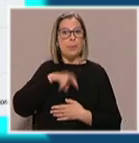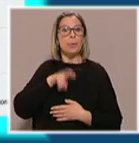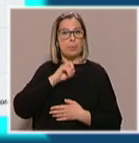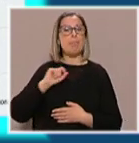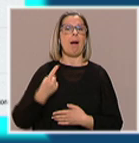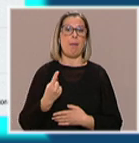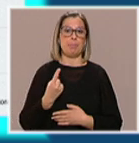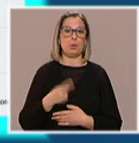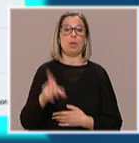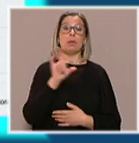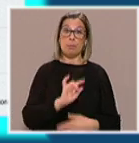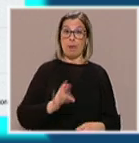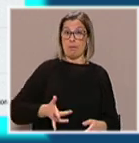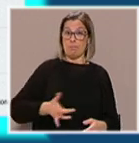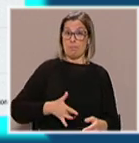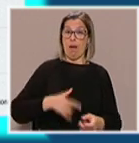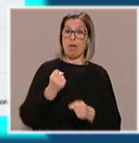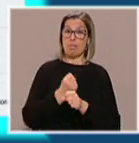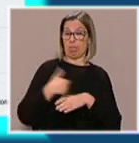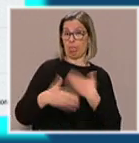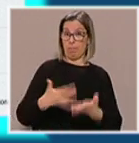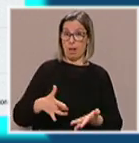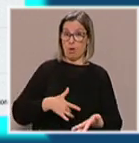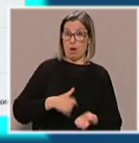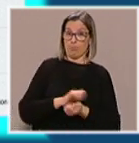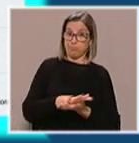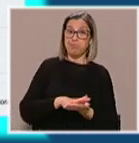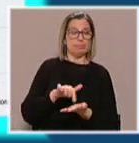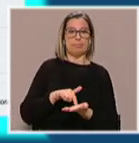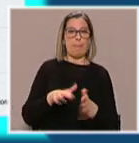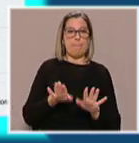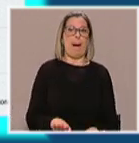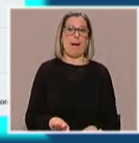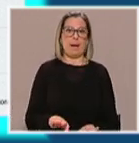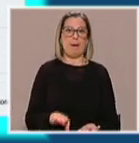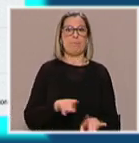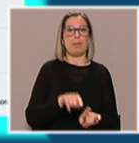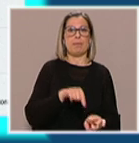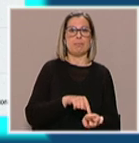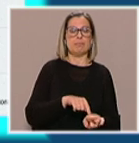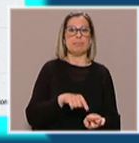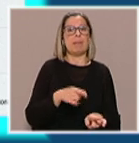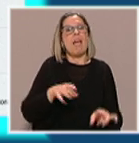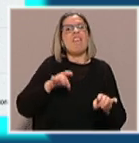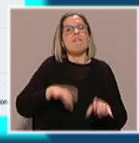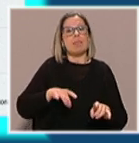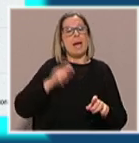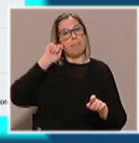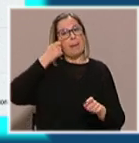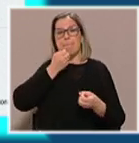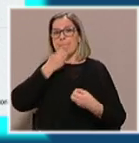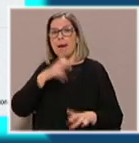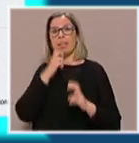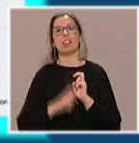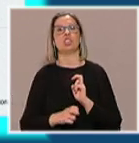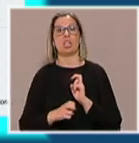digestiva é interrompida. Porquê? Porque é uma forma de compensar para que não haja gasto de energia. Se